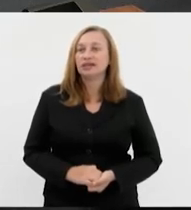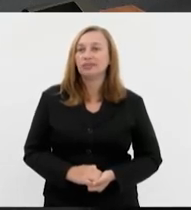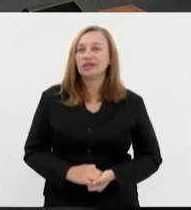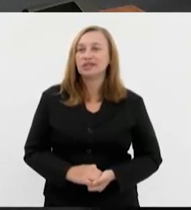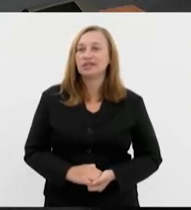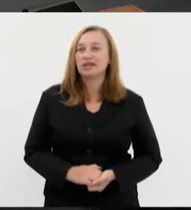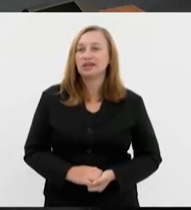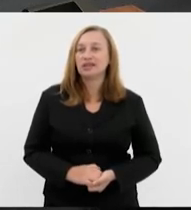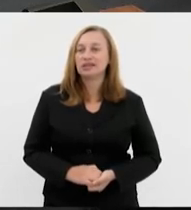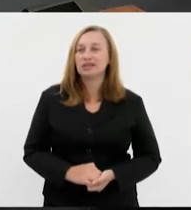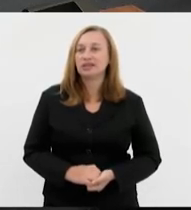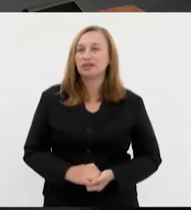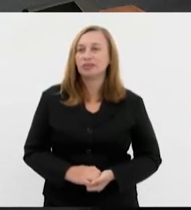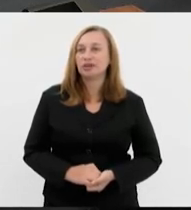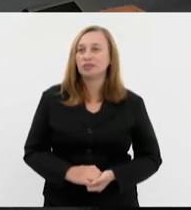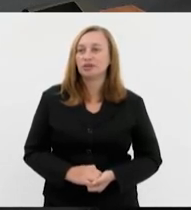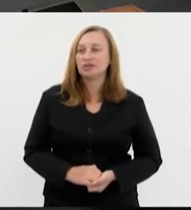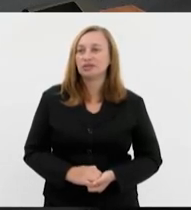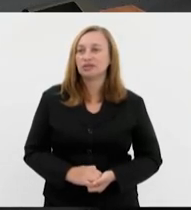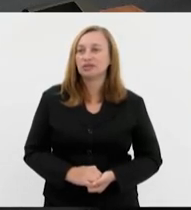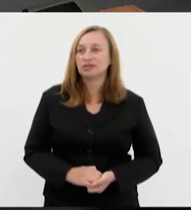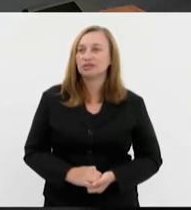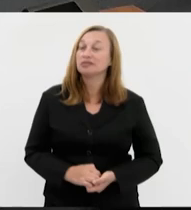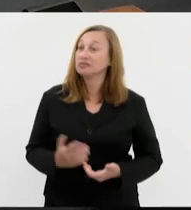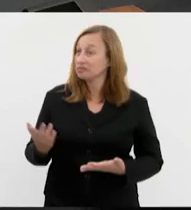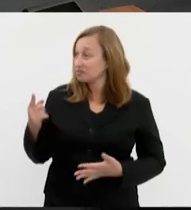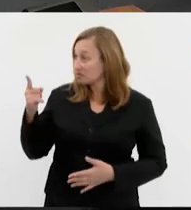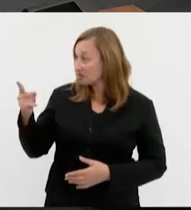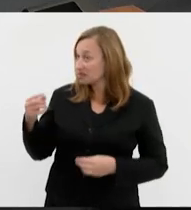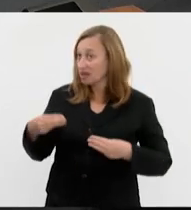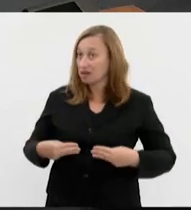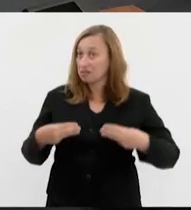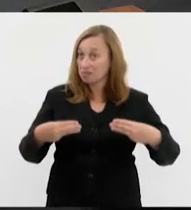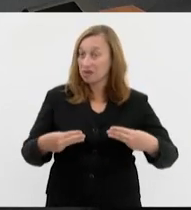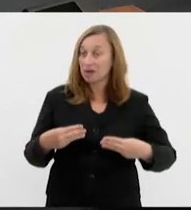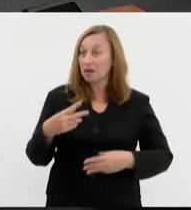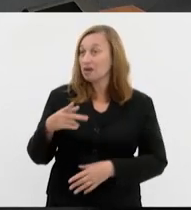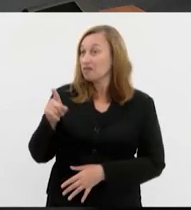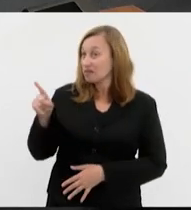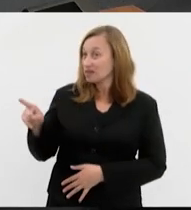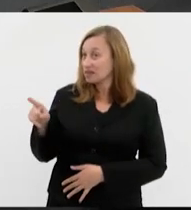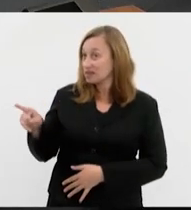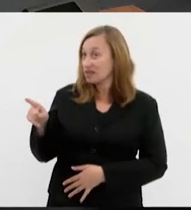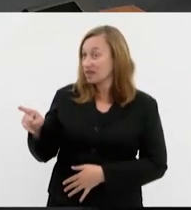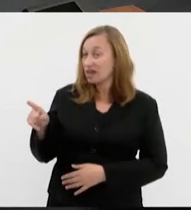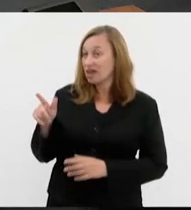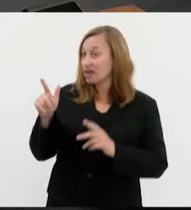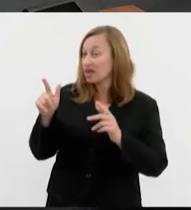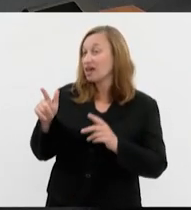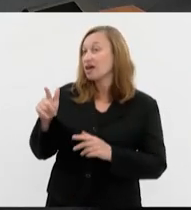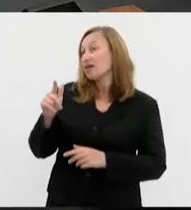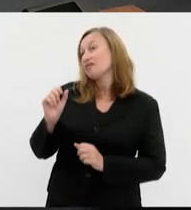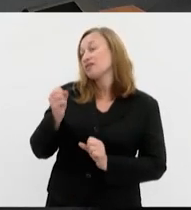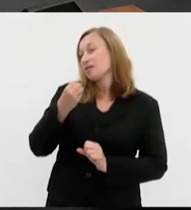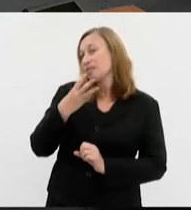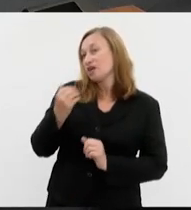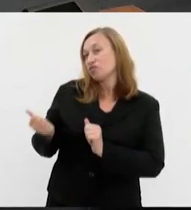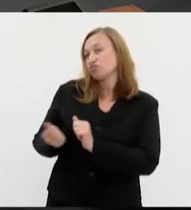Na verdade, é uma conciliação, né? Porque você fica bem com o ministro Alexandre de Moraes, fica bem com o Bolsonaro também. Né?